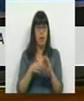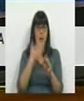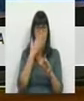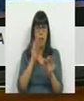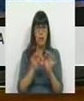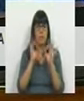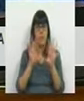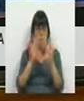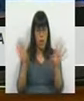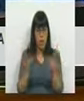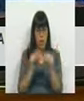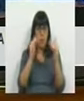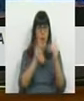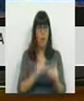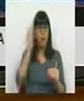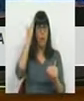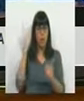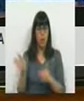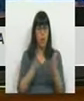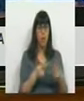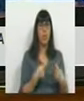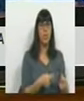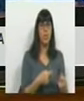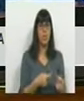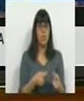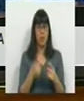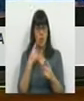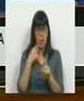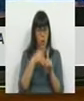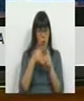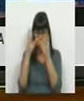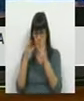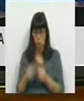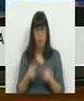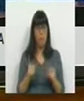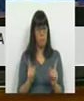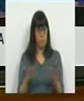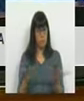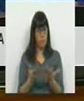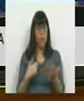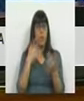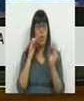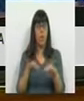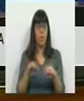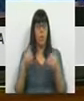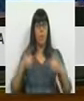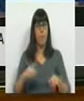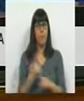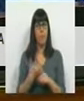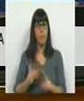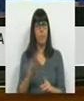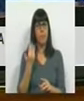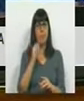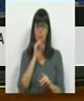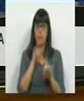exata medida ao somatório da redução prevista do lado da despesa. É só somar e, portanto, nós chegamos à conclusão que tem aqui também um